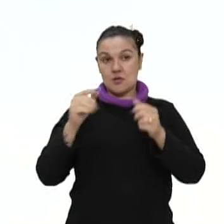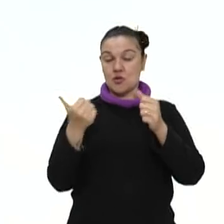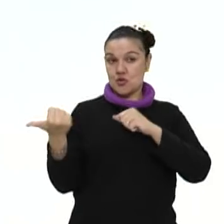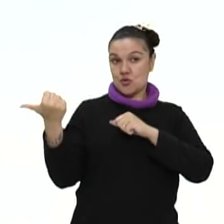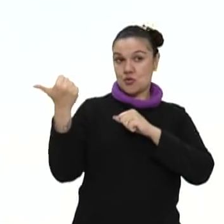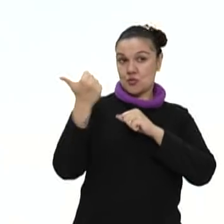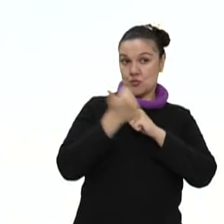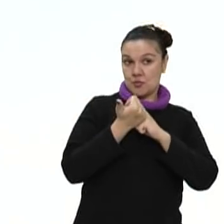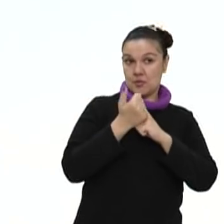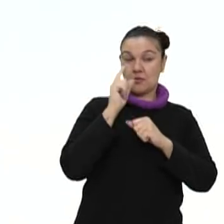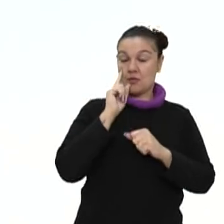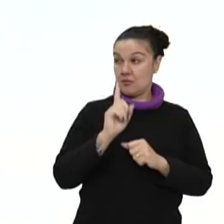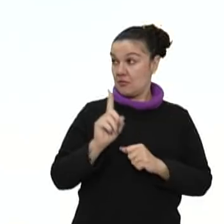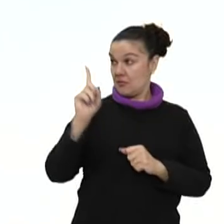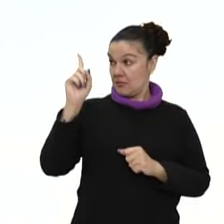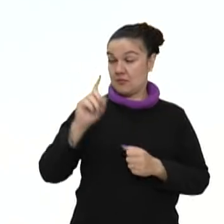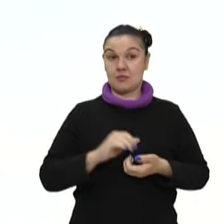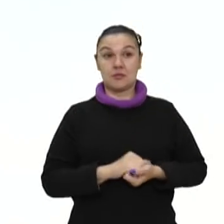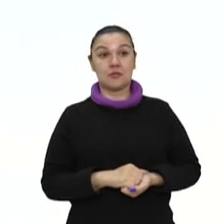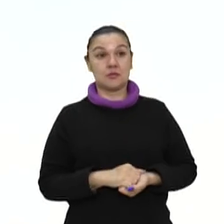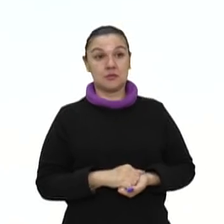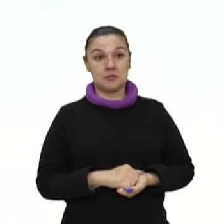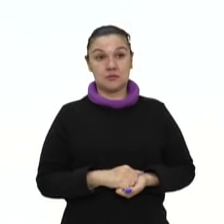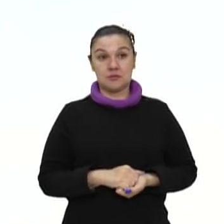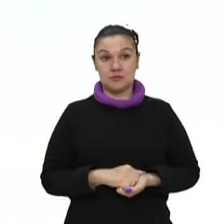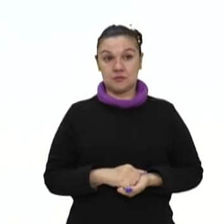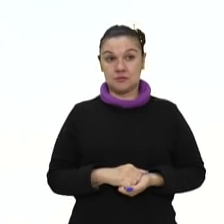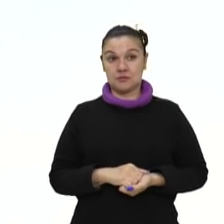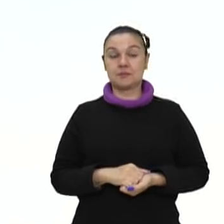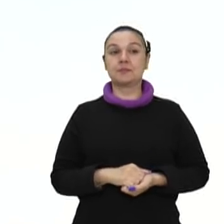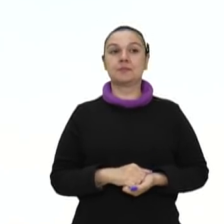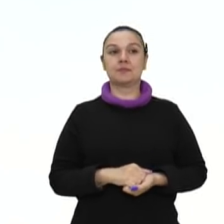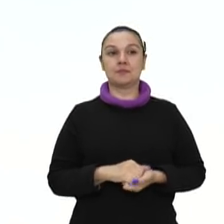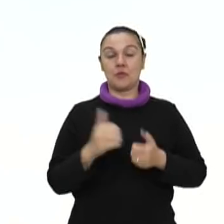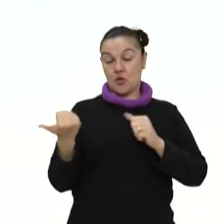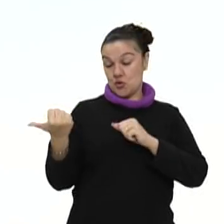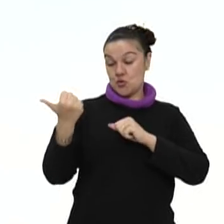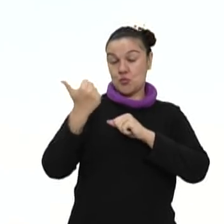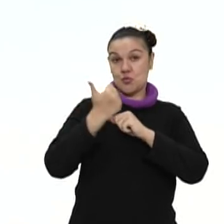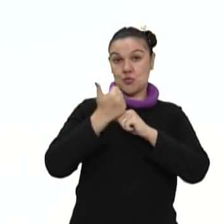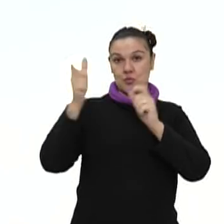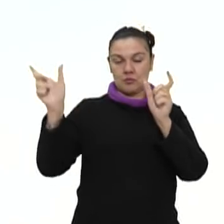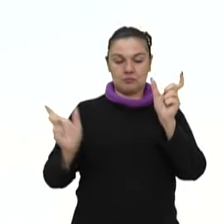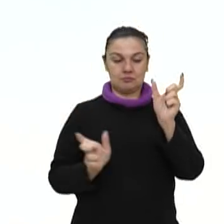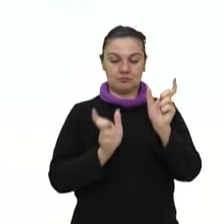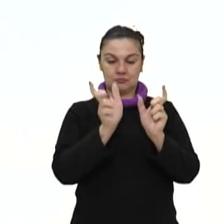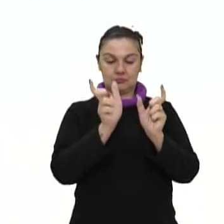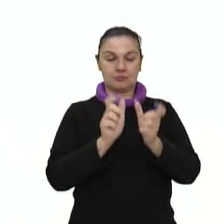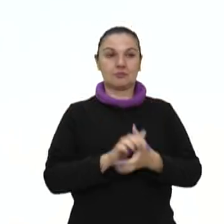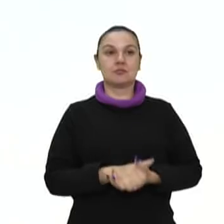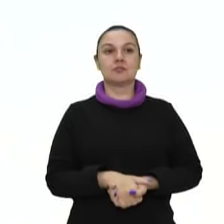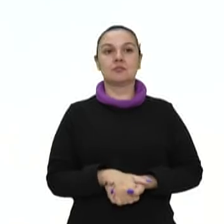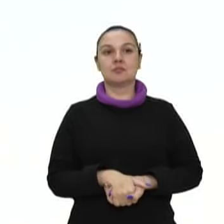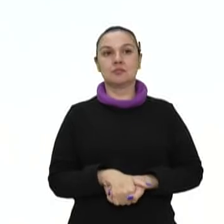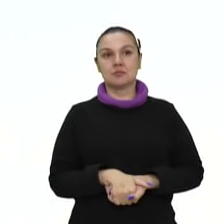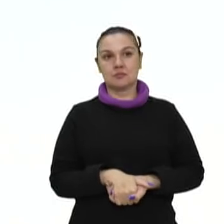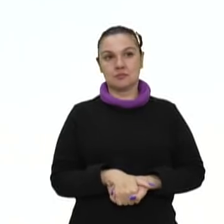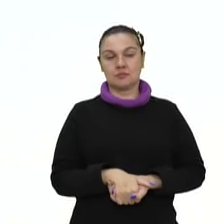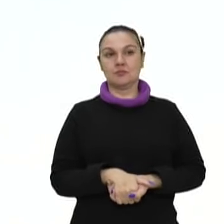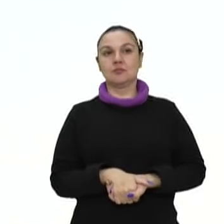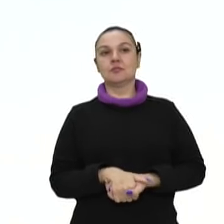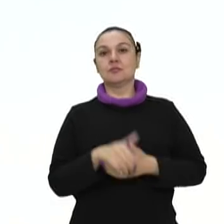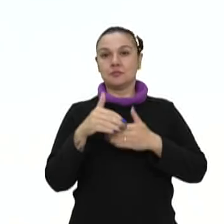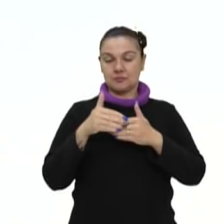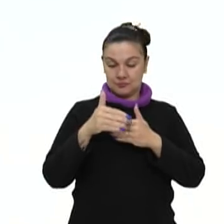vou ter b ao quadrado menos a substituição desse delta, né? Está aqui o valor dele, substitui lá, e aí eu, levando